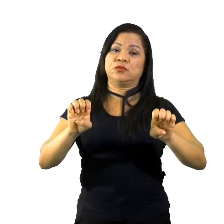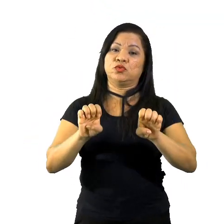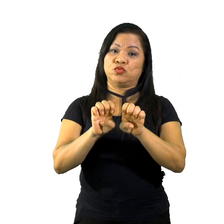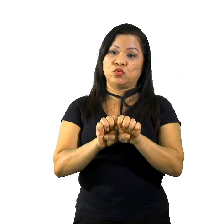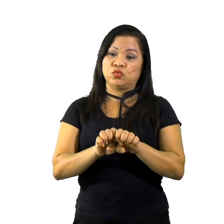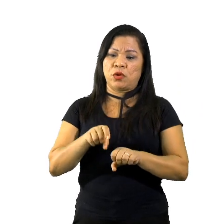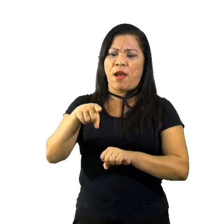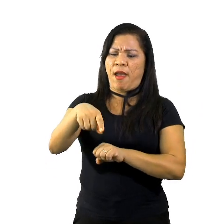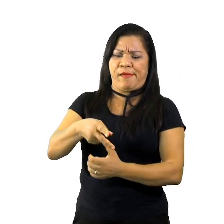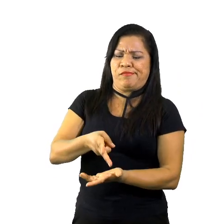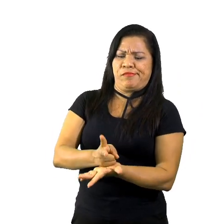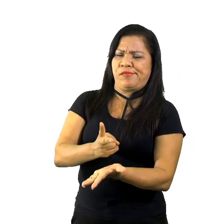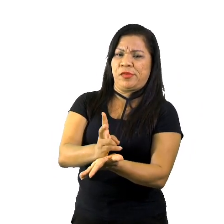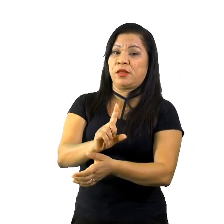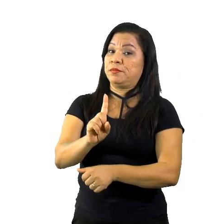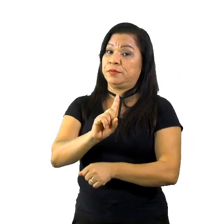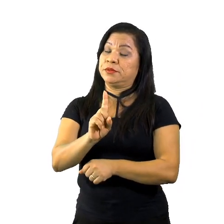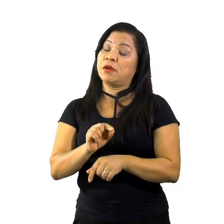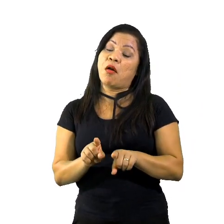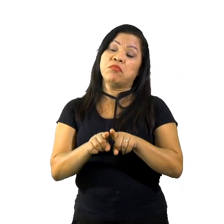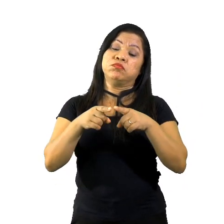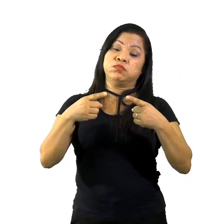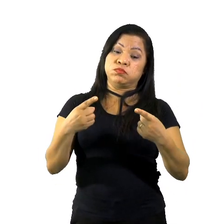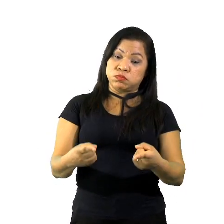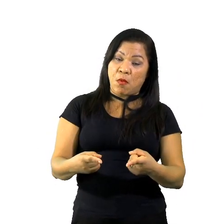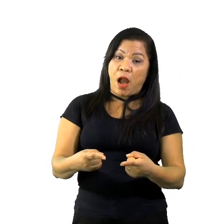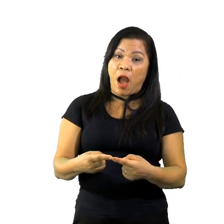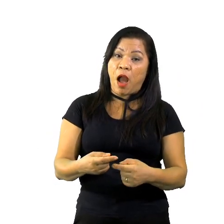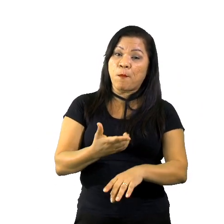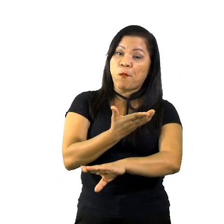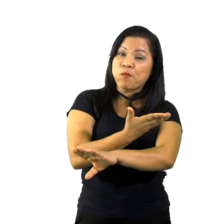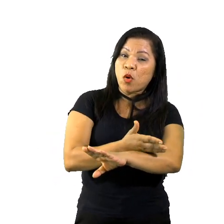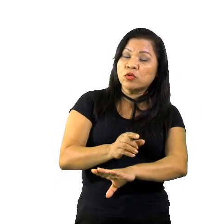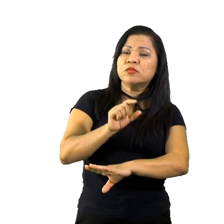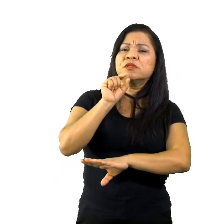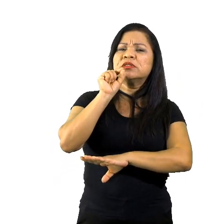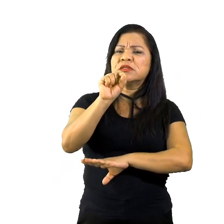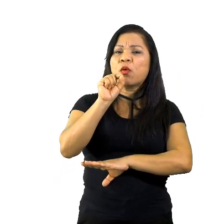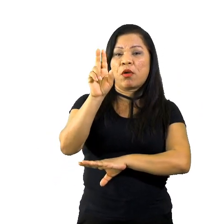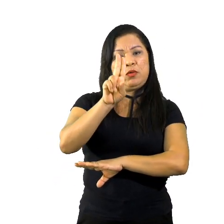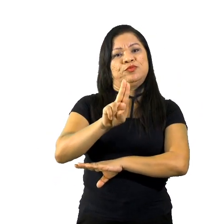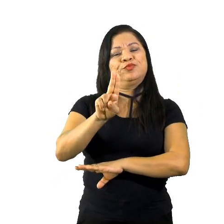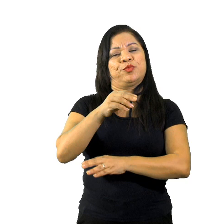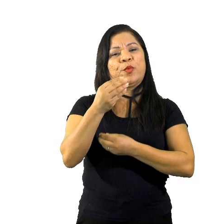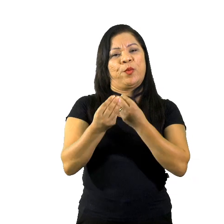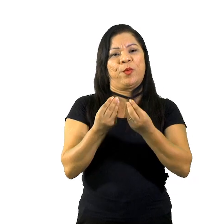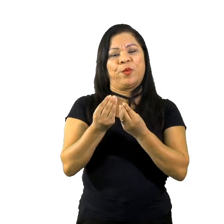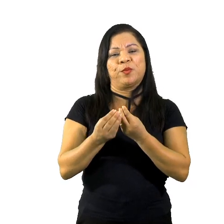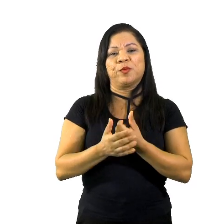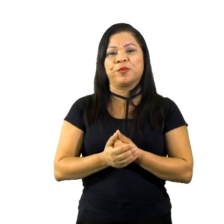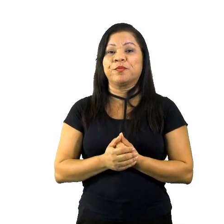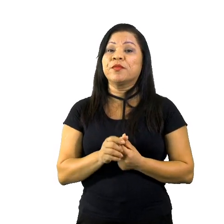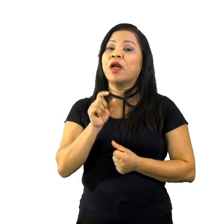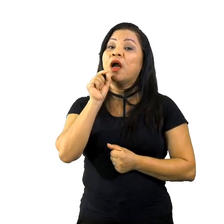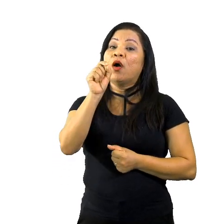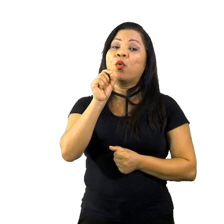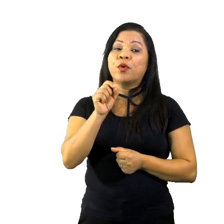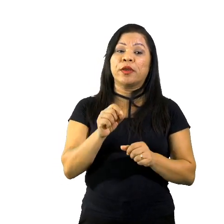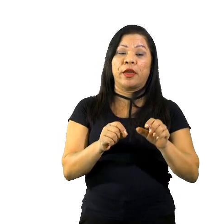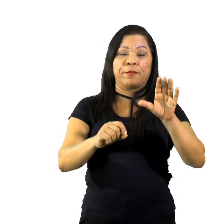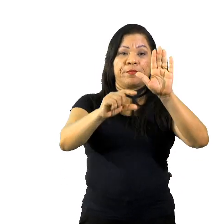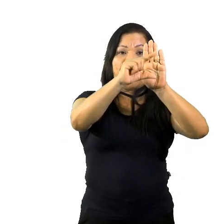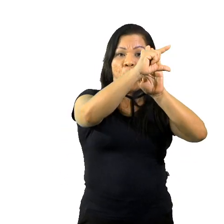fixa, mas costuma ser utilizada, que é o primeiro parágrafo apresentando o tema,